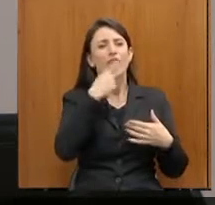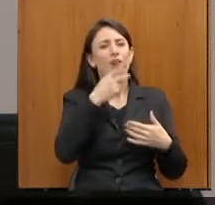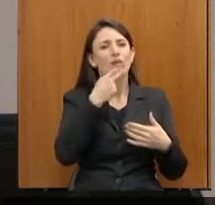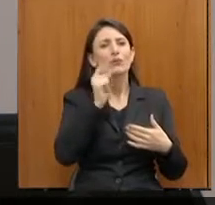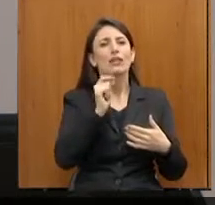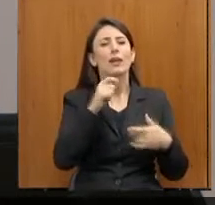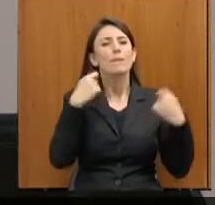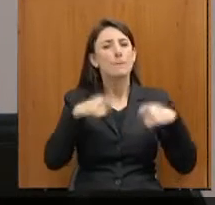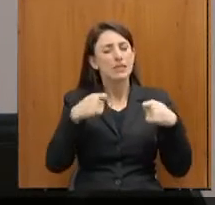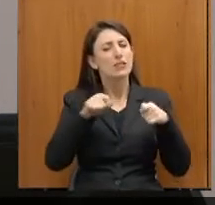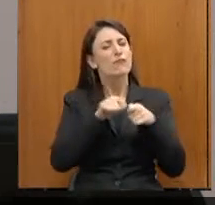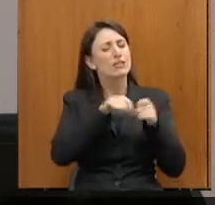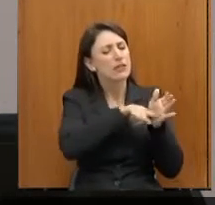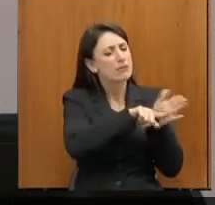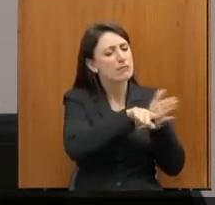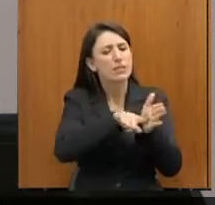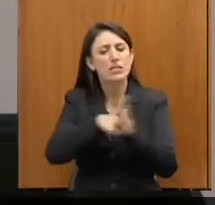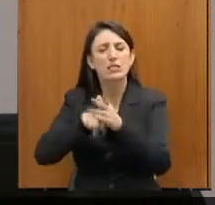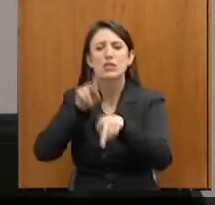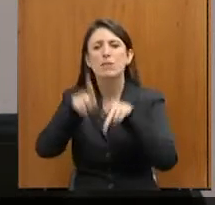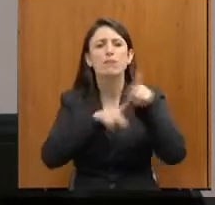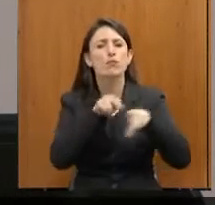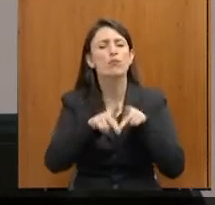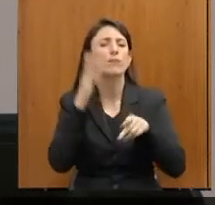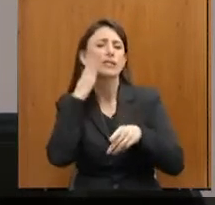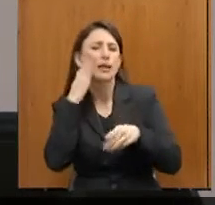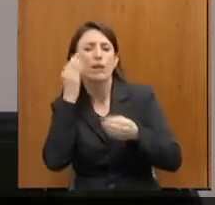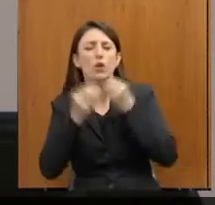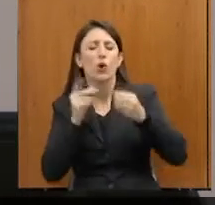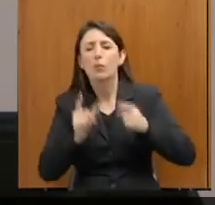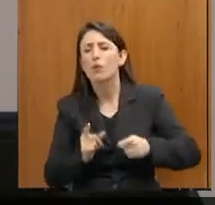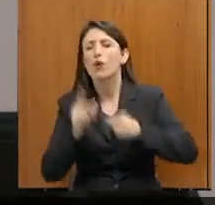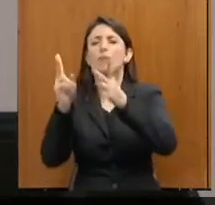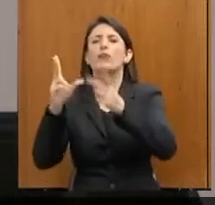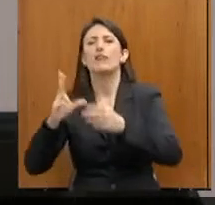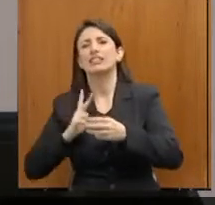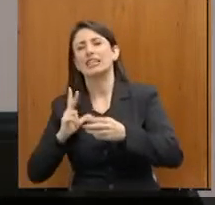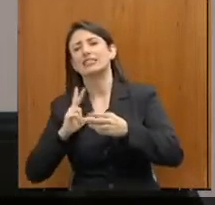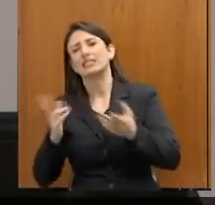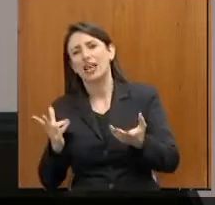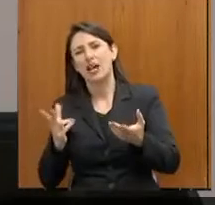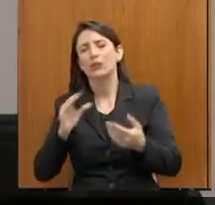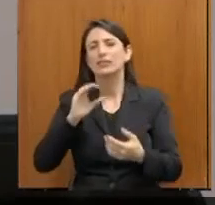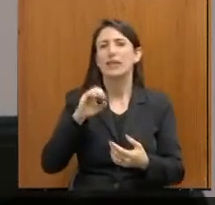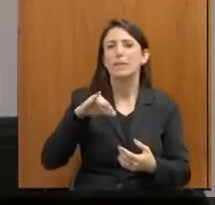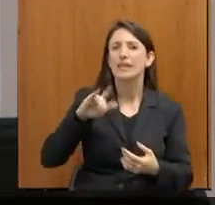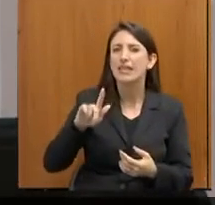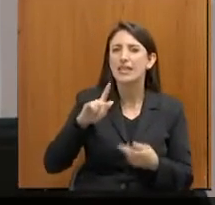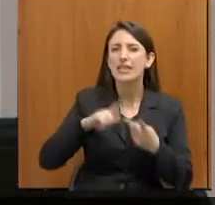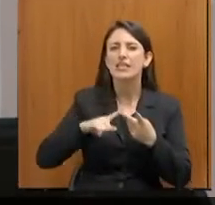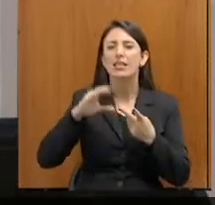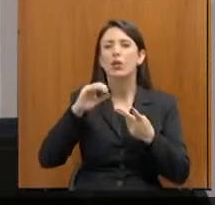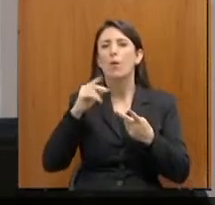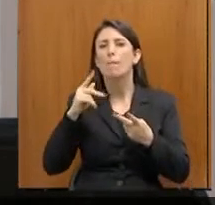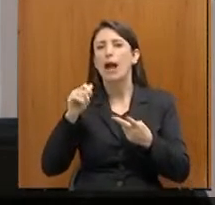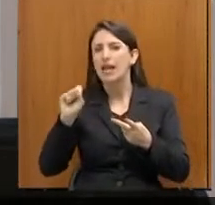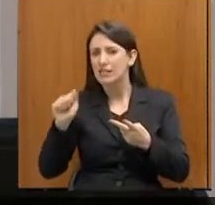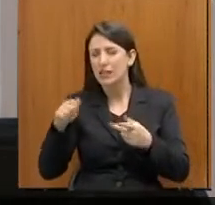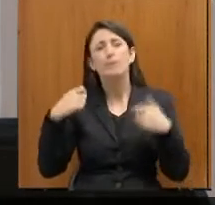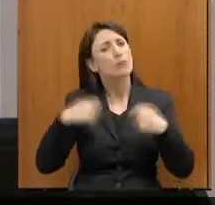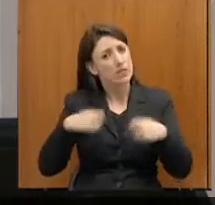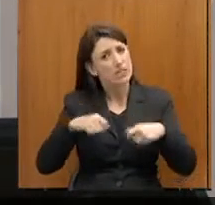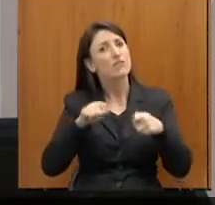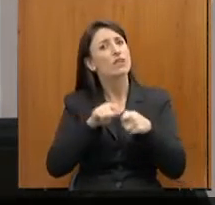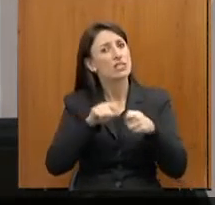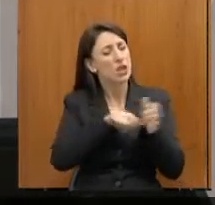disse que tem que fazer uma consulta pública sobre a questão da privatização né tanto a Cemig da Copasa faça essa consulta pública faça consulta